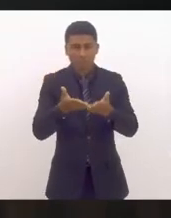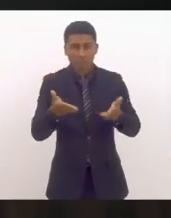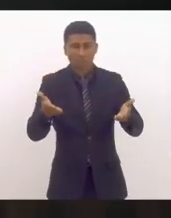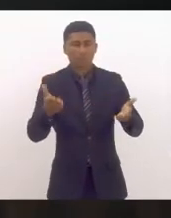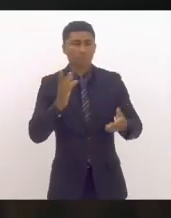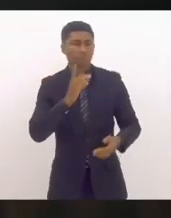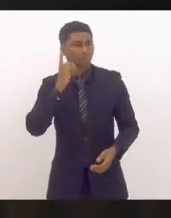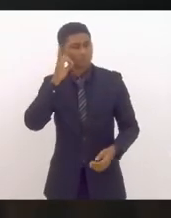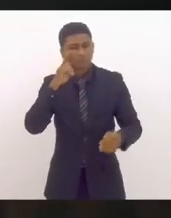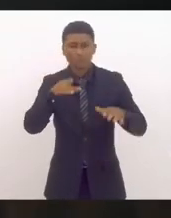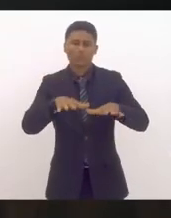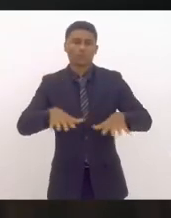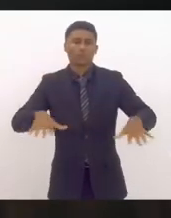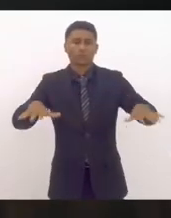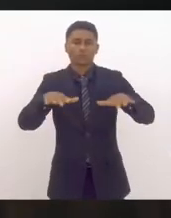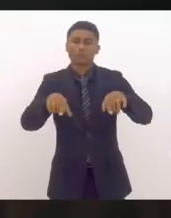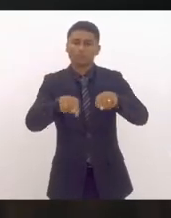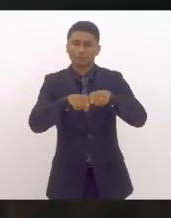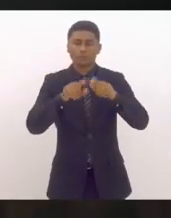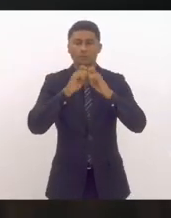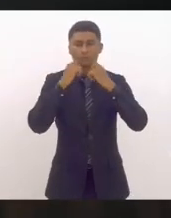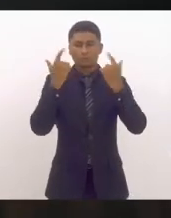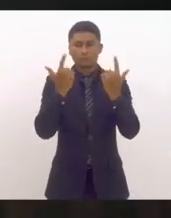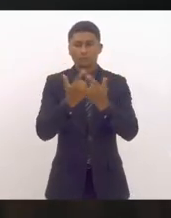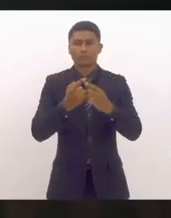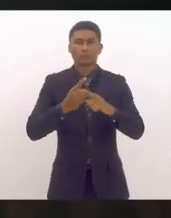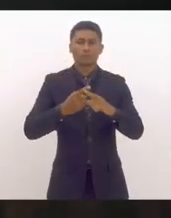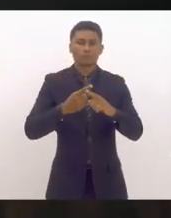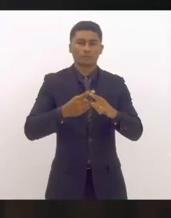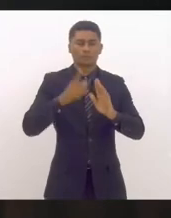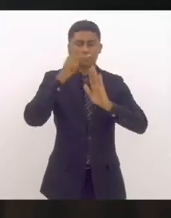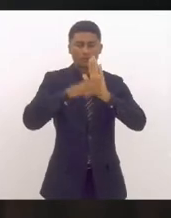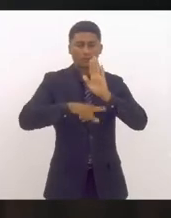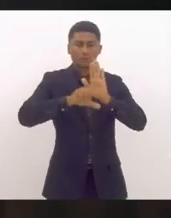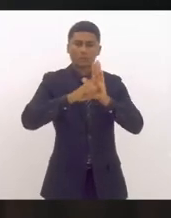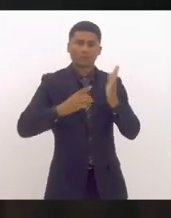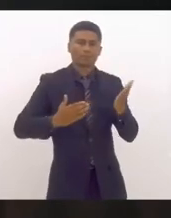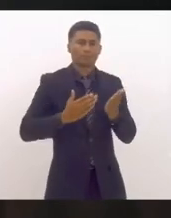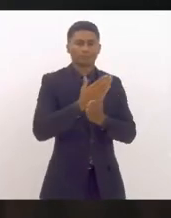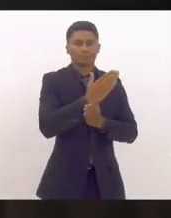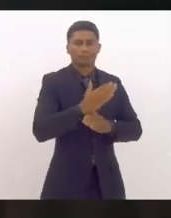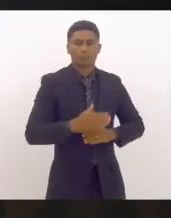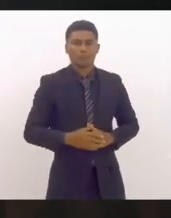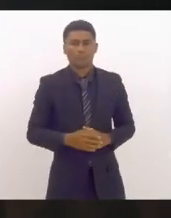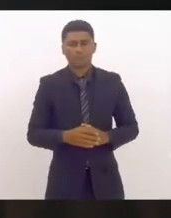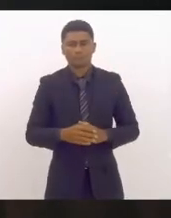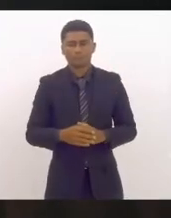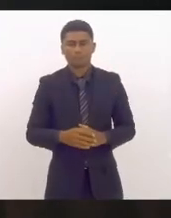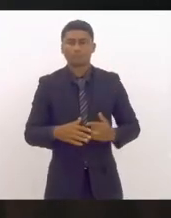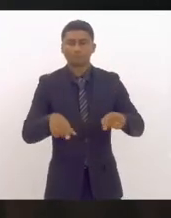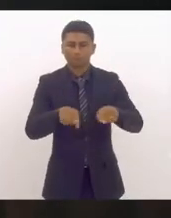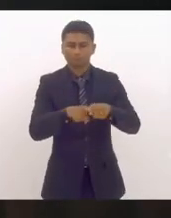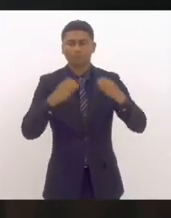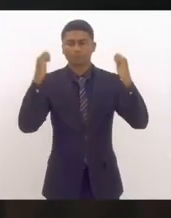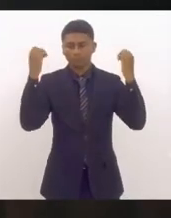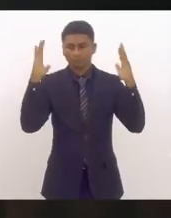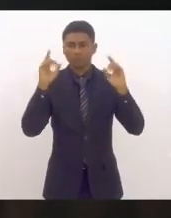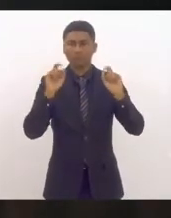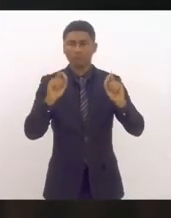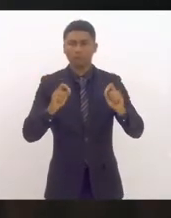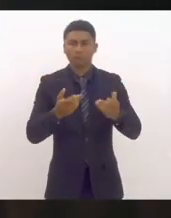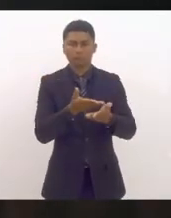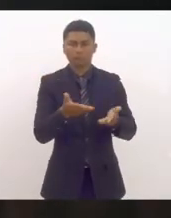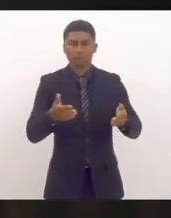conjunto dos deputados e a essa casa pela aprovação desse projeto e também celebramos a luta